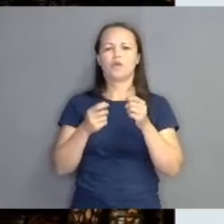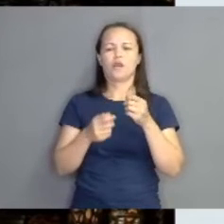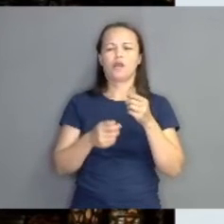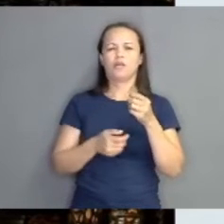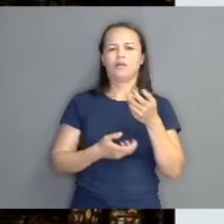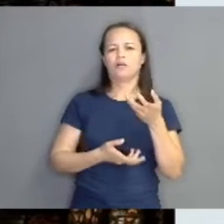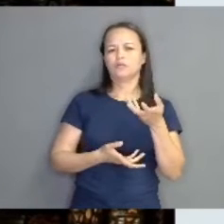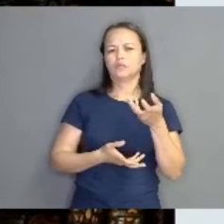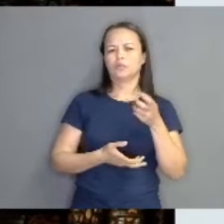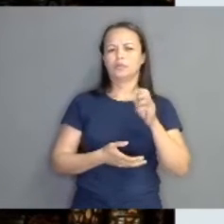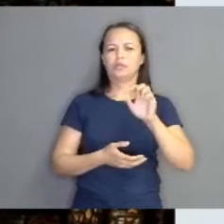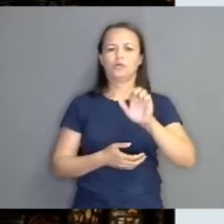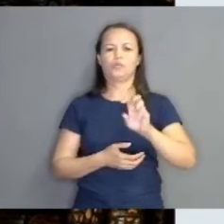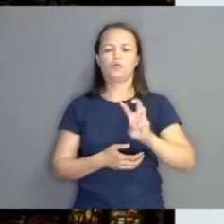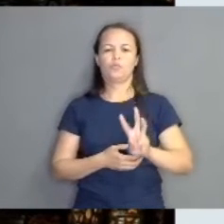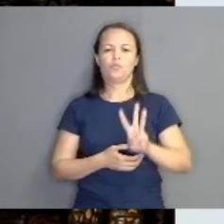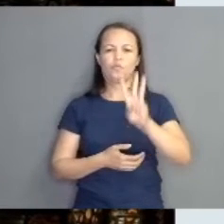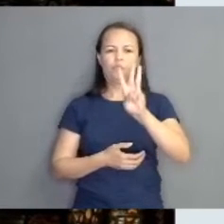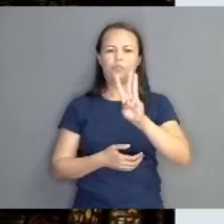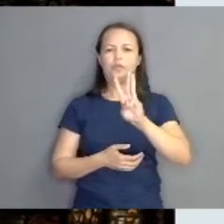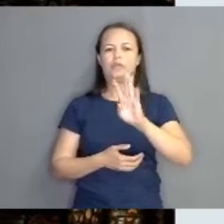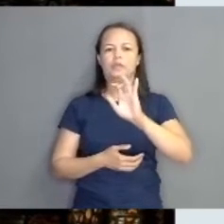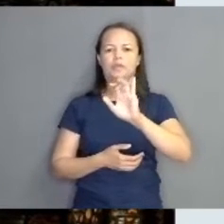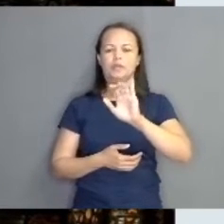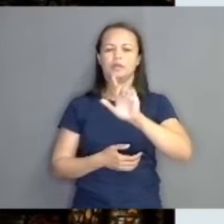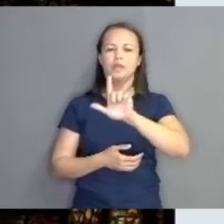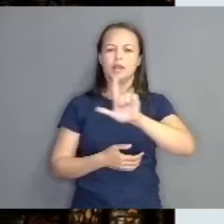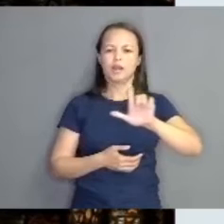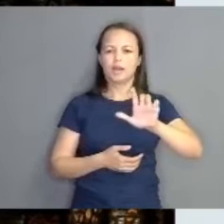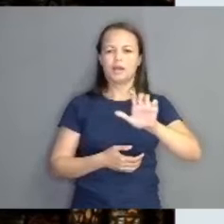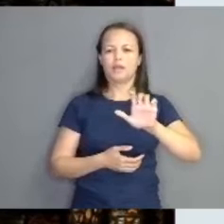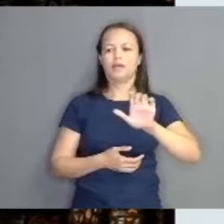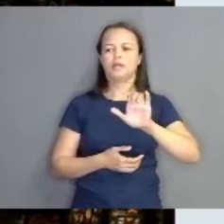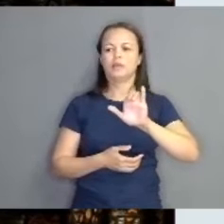expressão ser ou não ser?